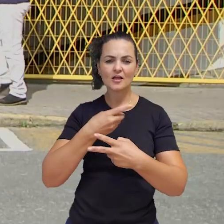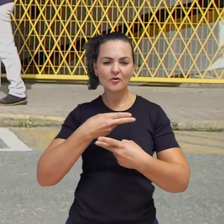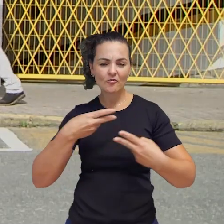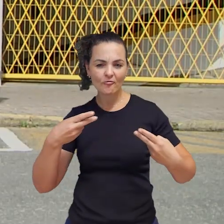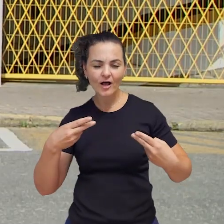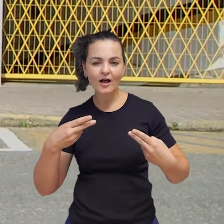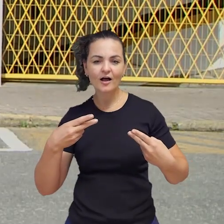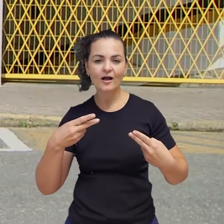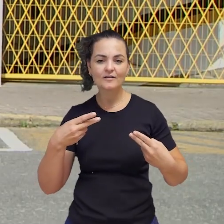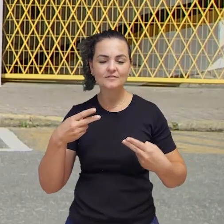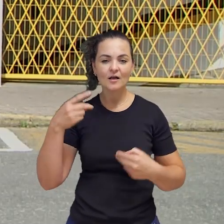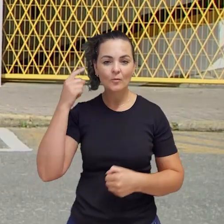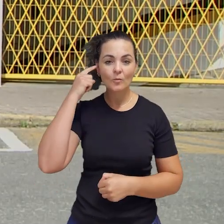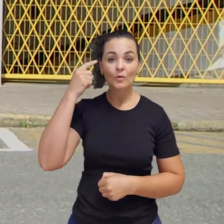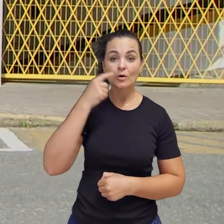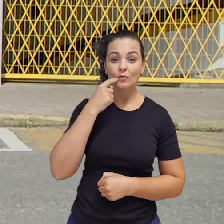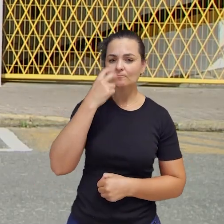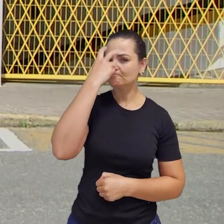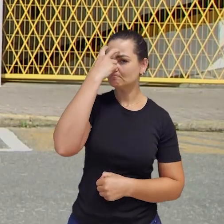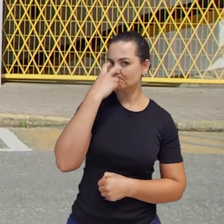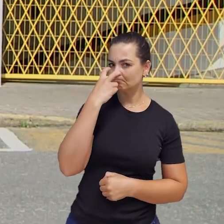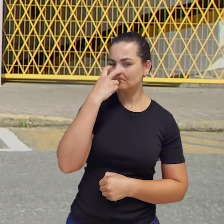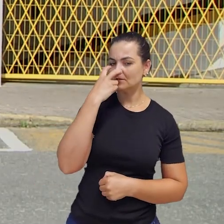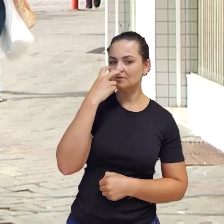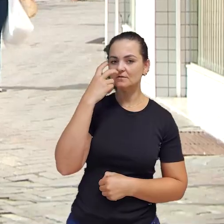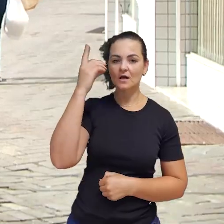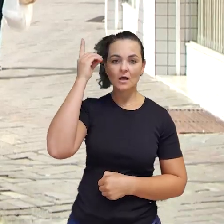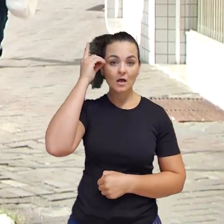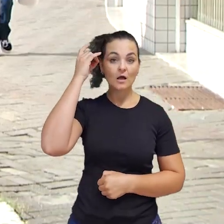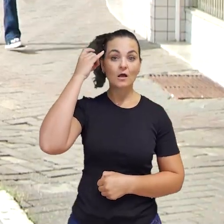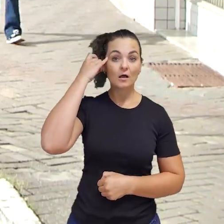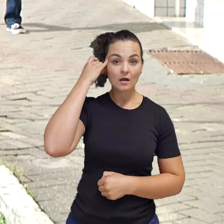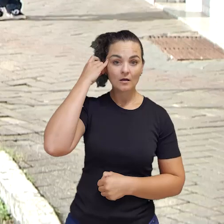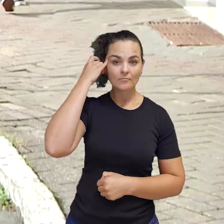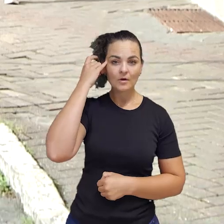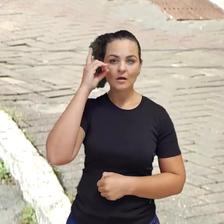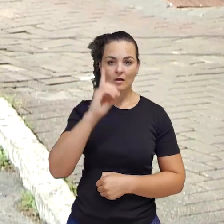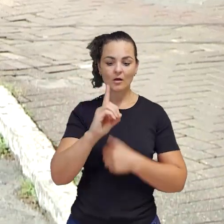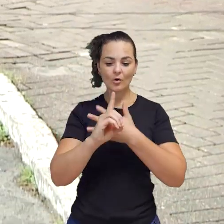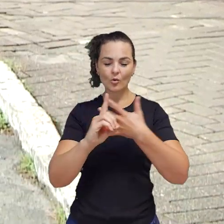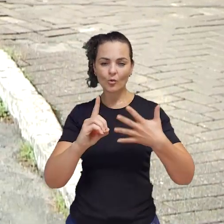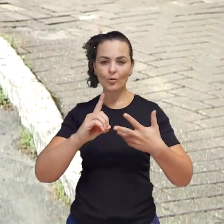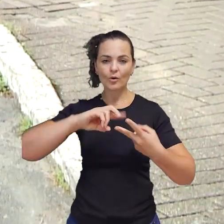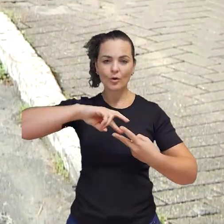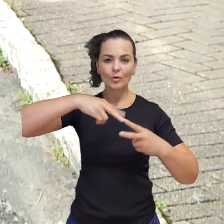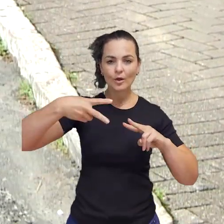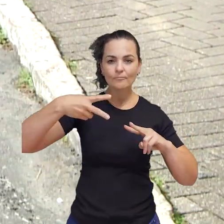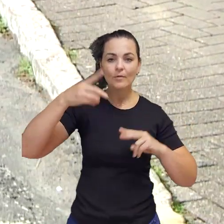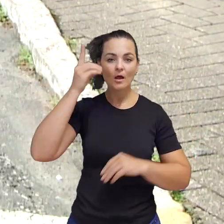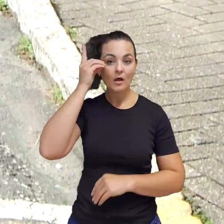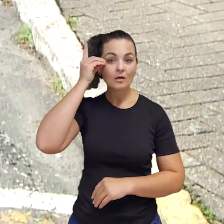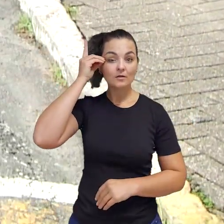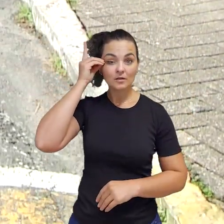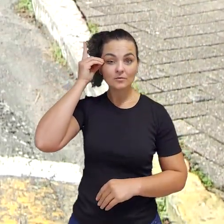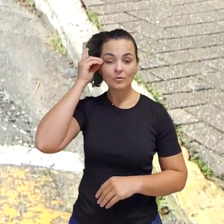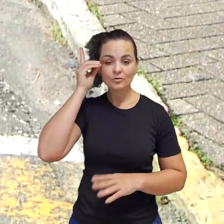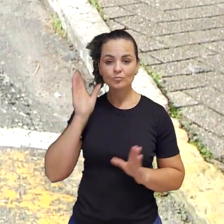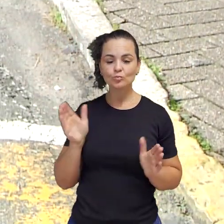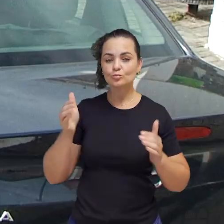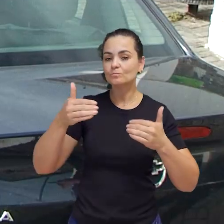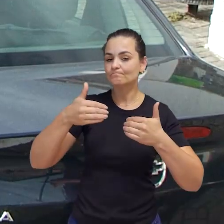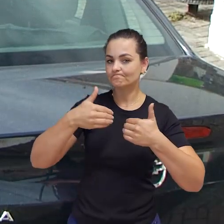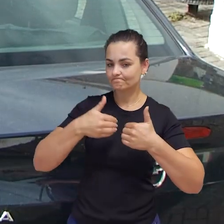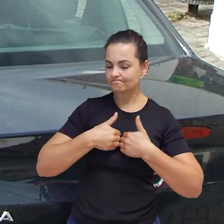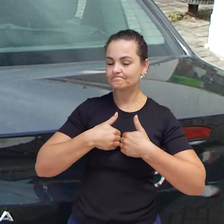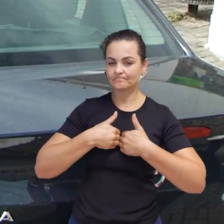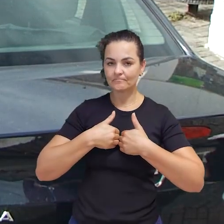com deficiência física auditiva visual intelectual síndrome genética incluindo Síndrome de